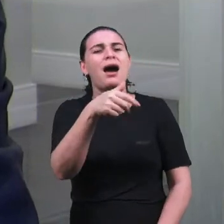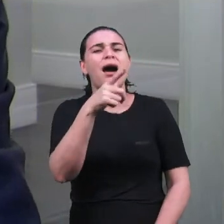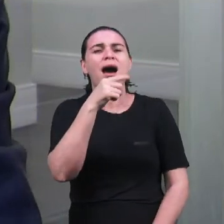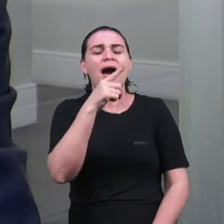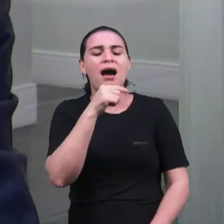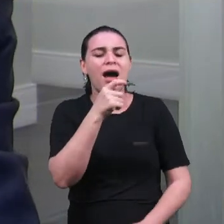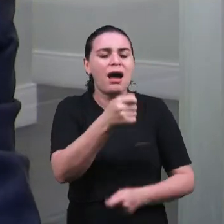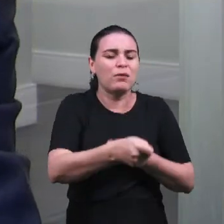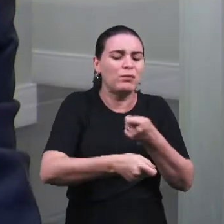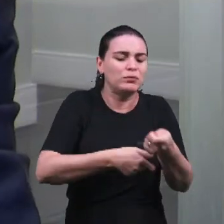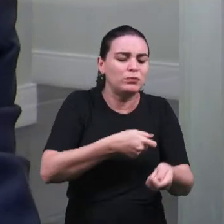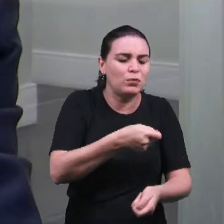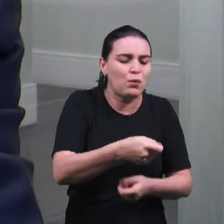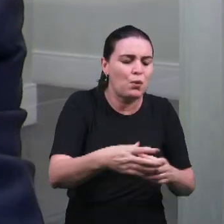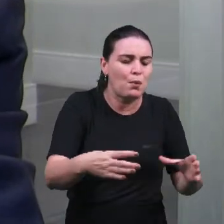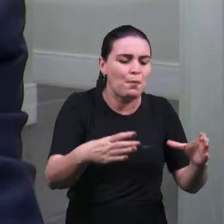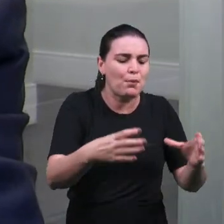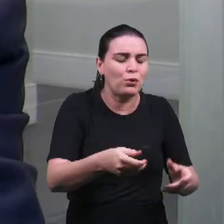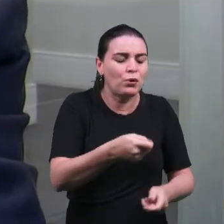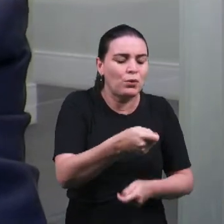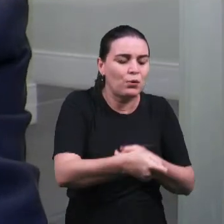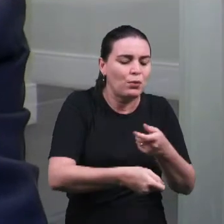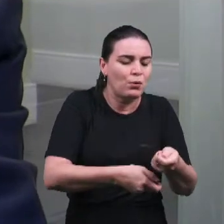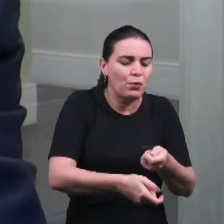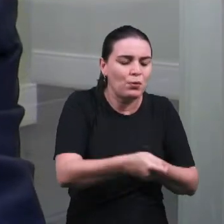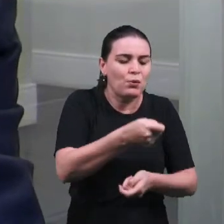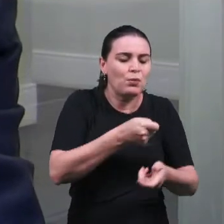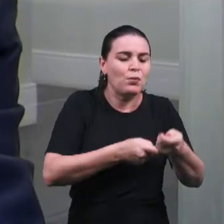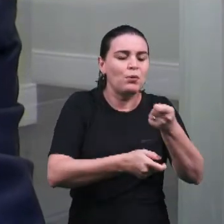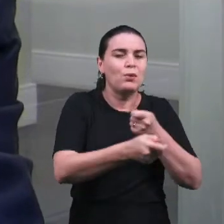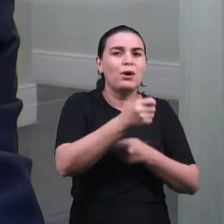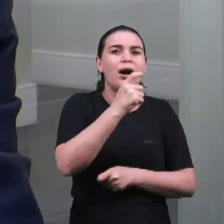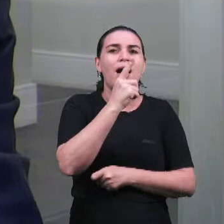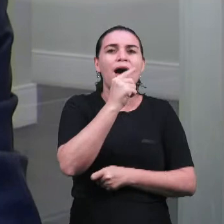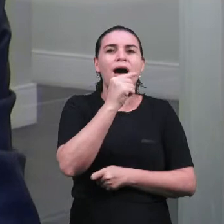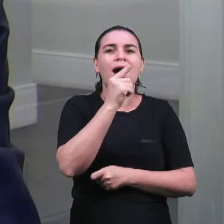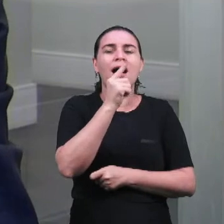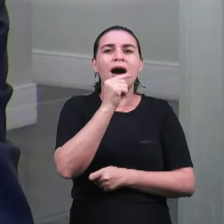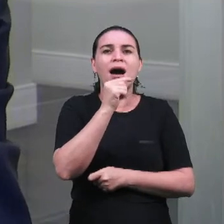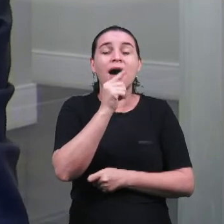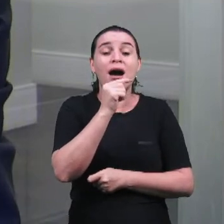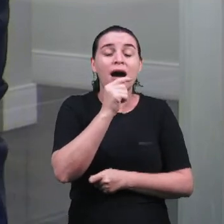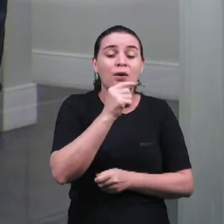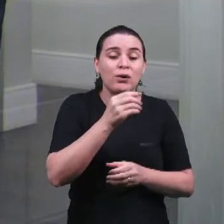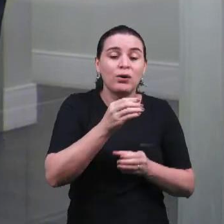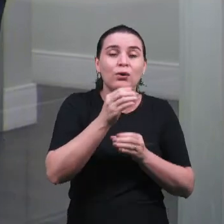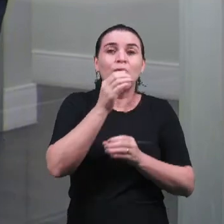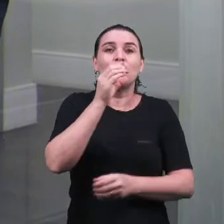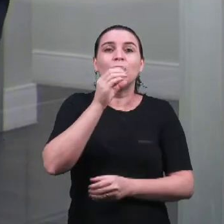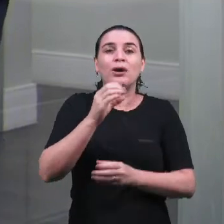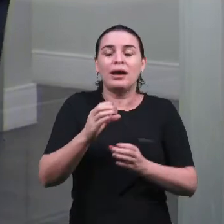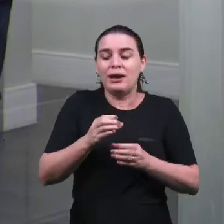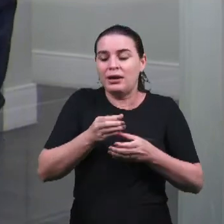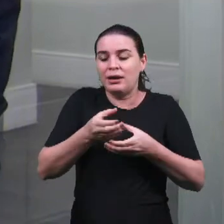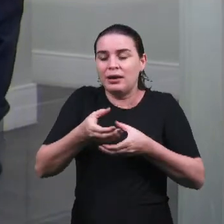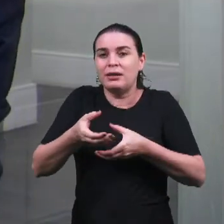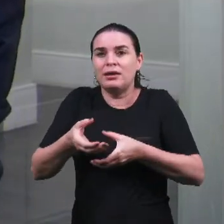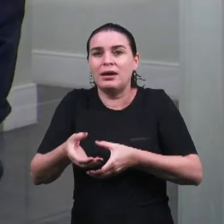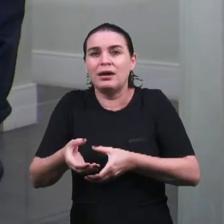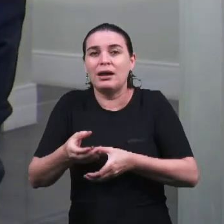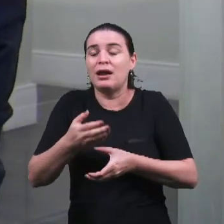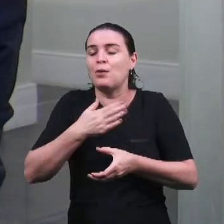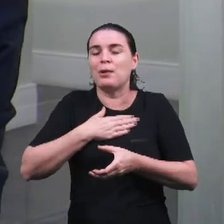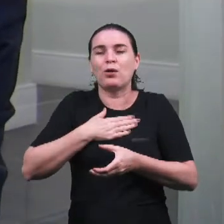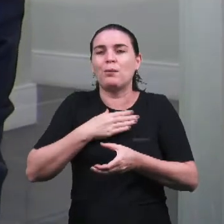ele e trouxe. Quando ele viu que aquela água... Ele não era digno, né? Dera vida, ele pegou e derramou diante do Senhor. Ele não pegou água